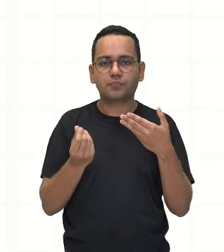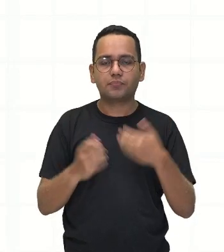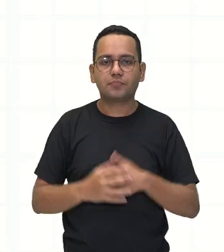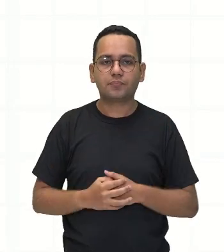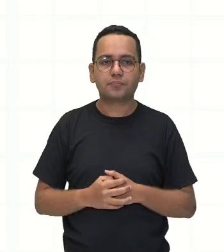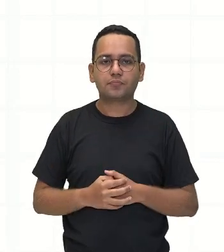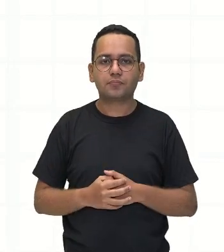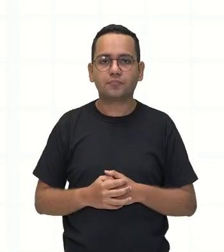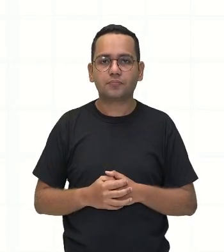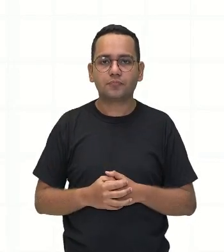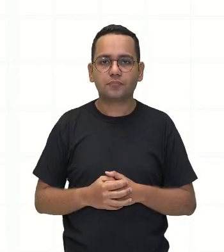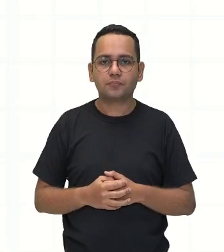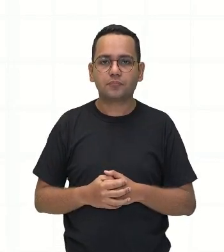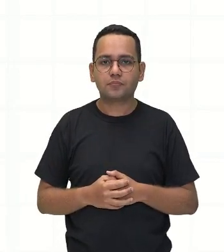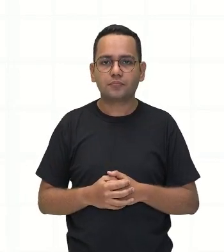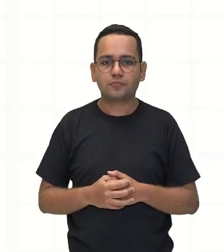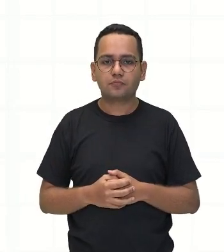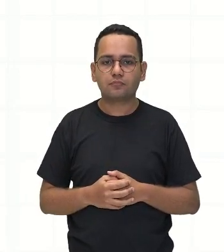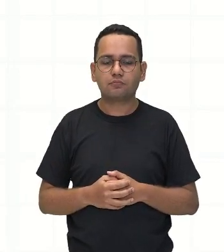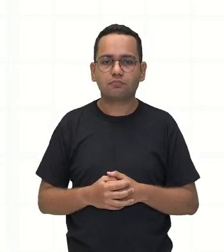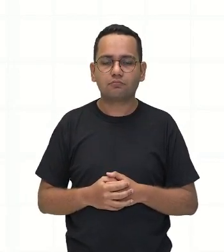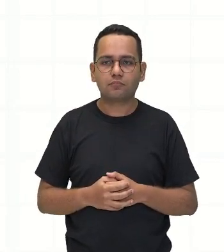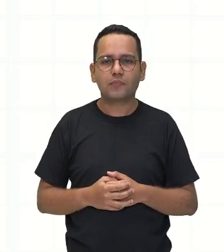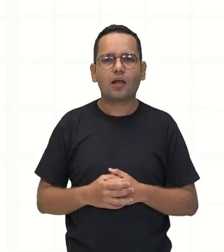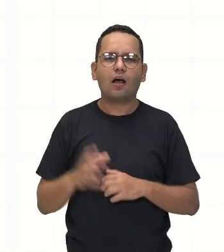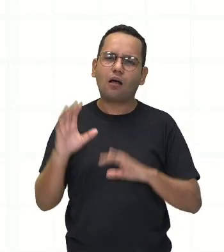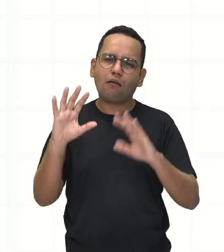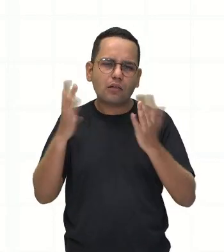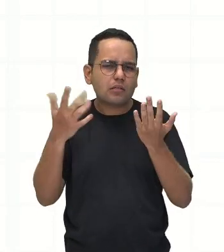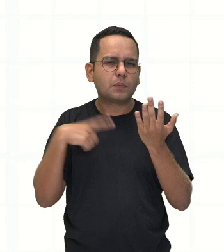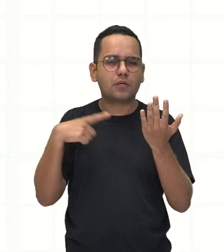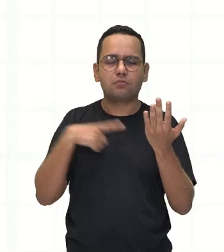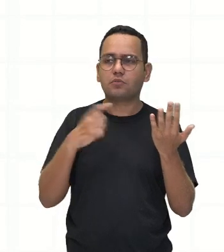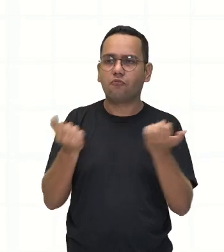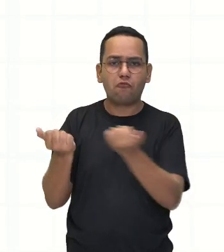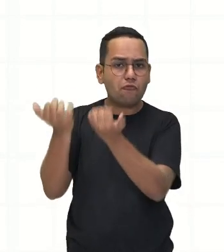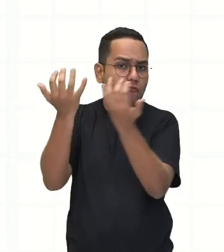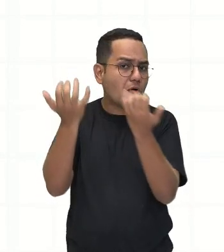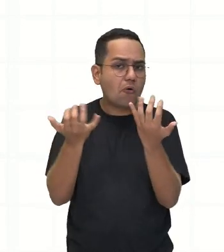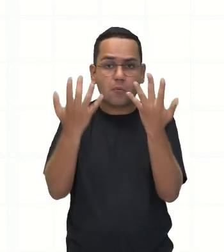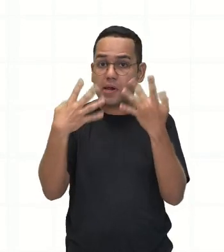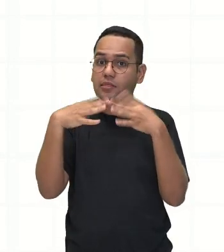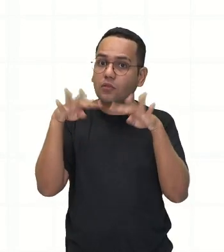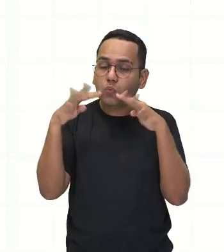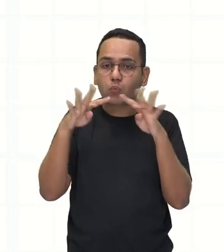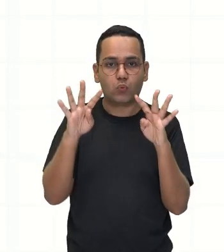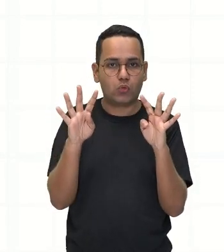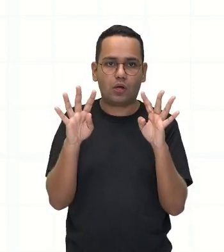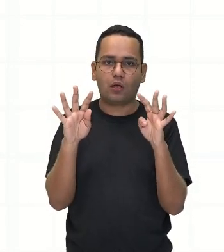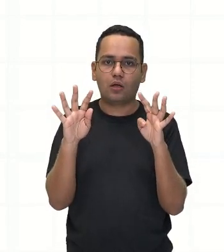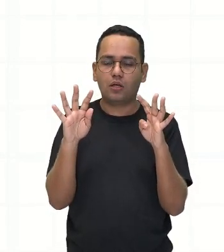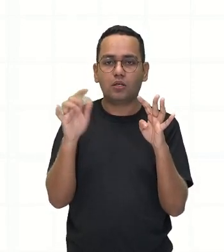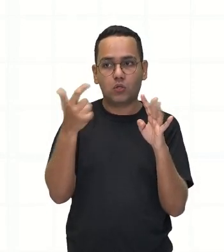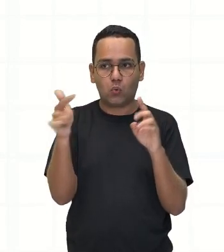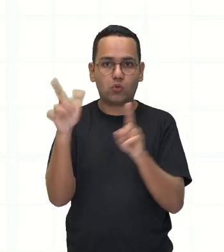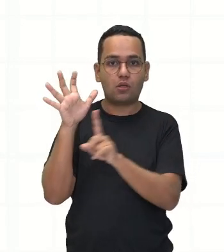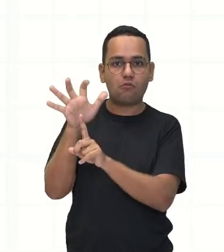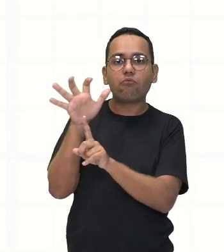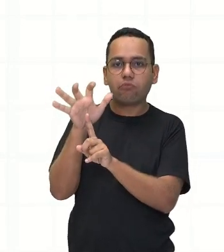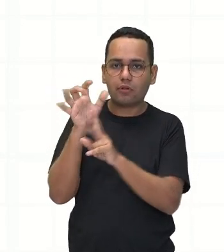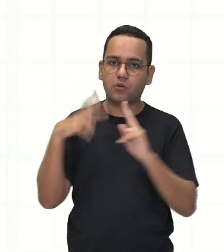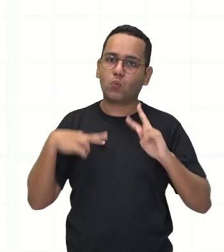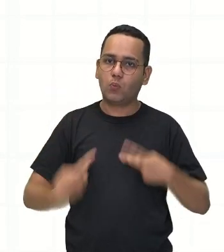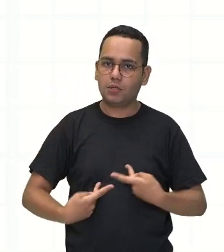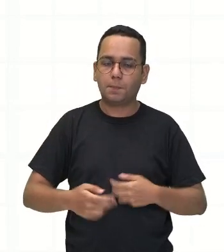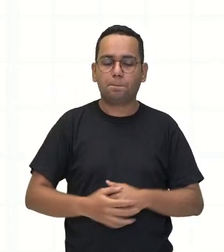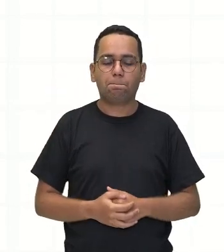questões de incêndios que podem ser naturais, nesse caso, sem a presença do homem, sem a